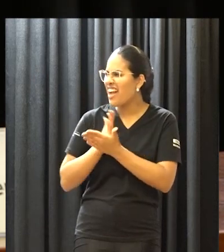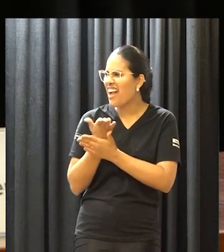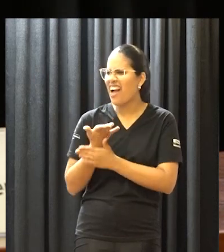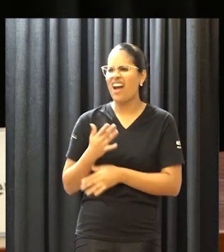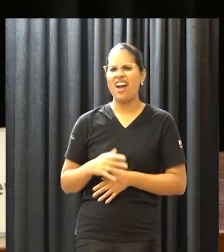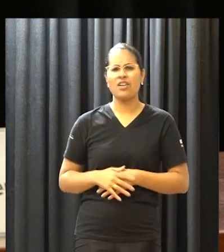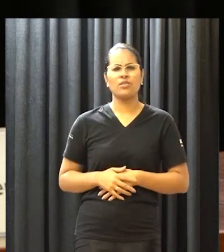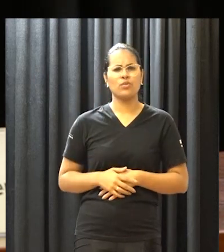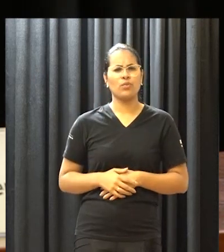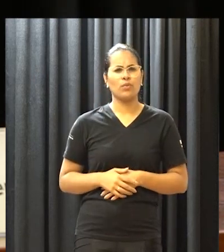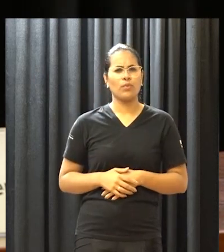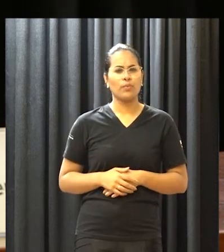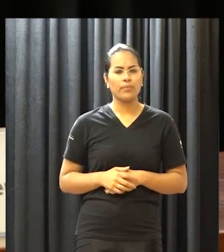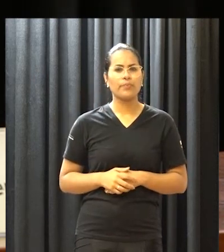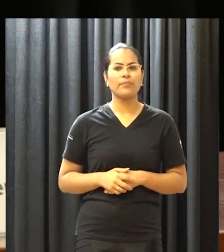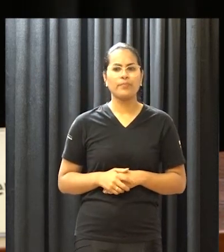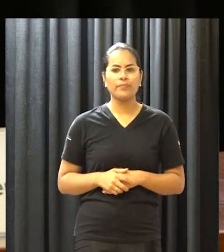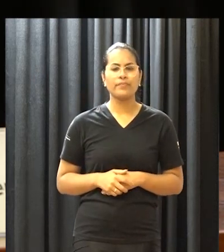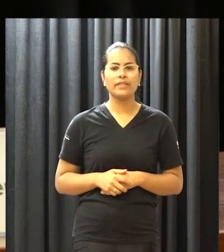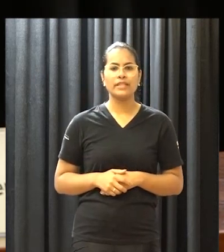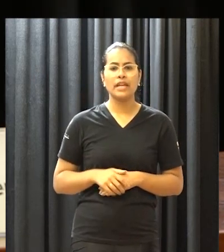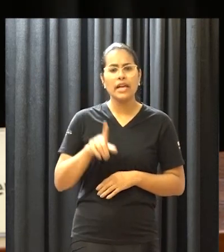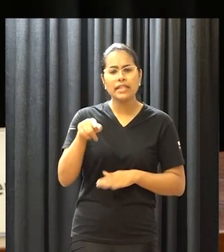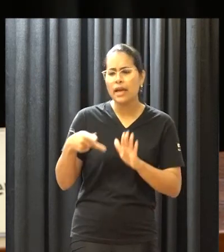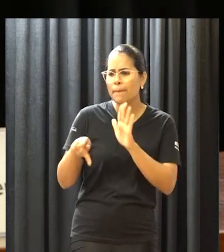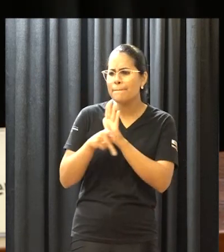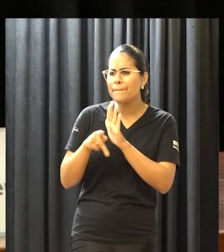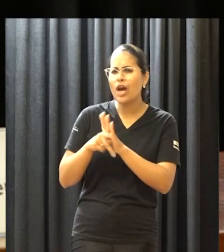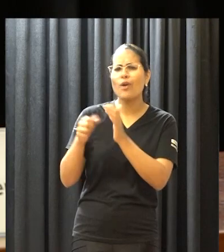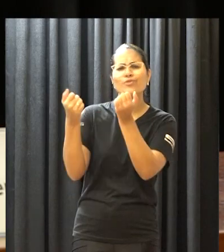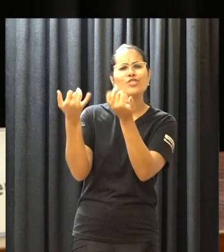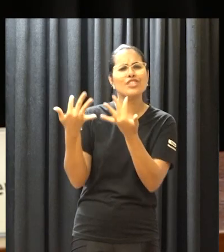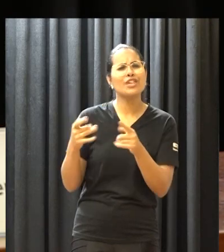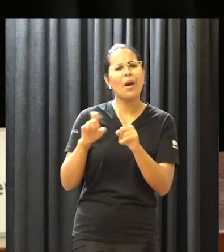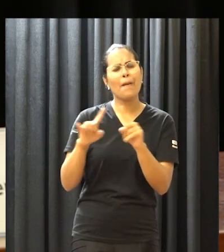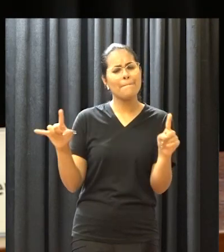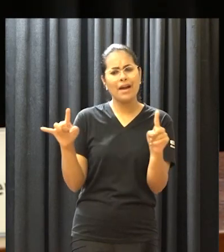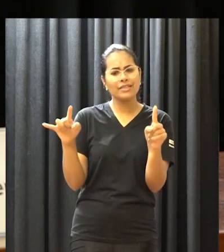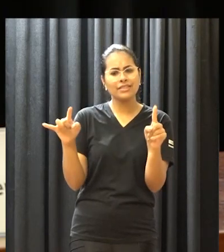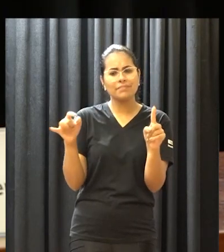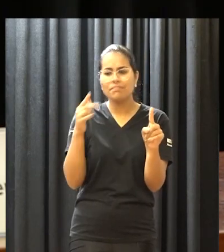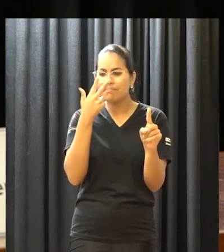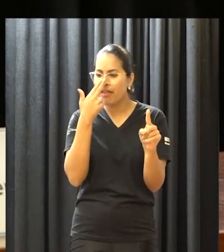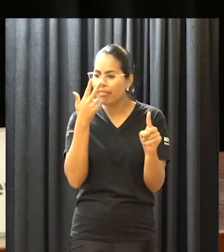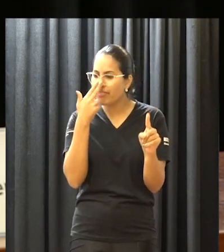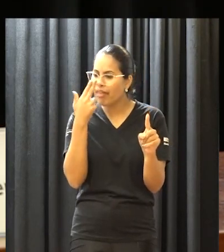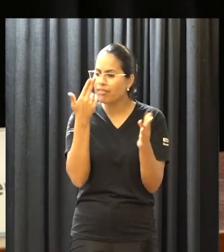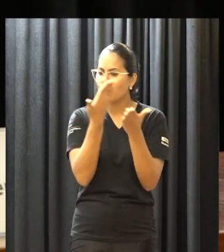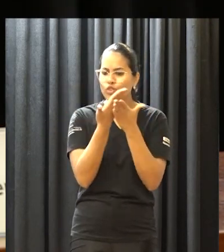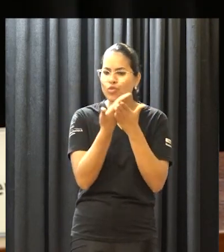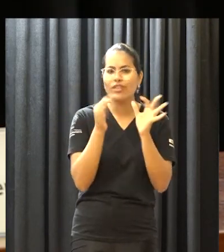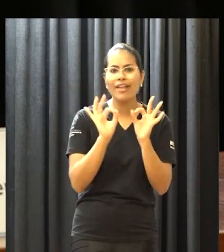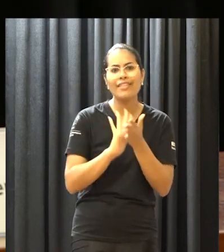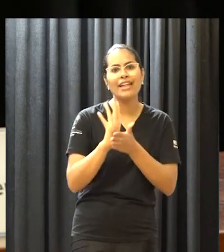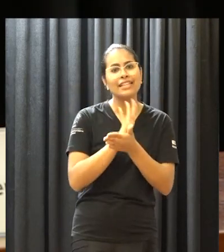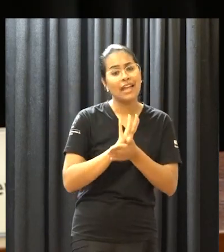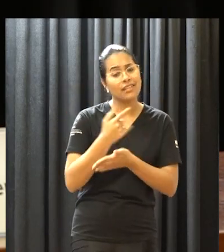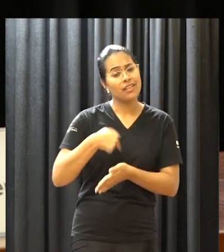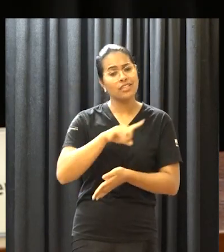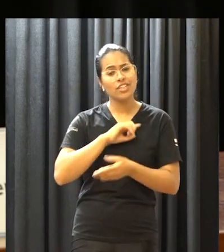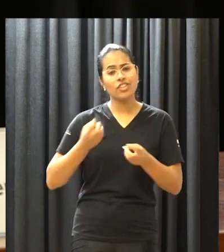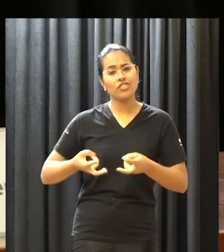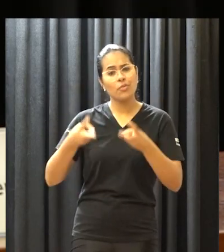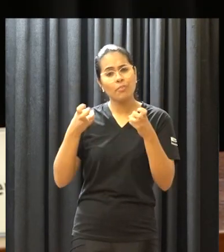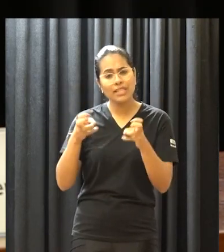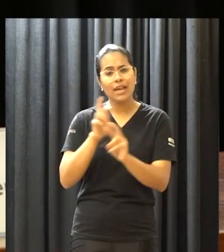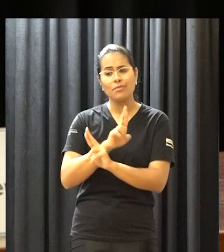muito, né, prescritiva, enfim, e não estudam, né? Mas assim, a gente percebe muitas